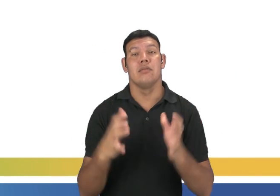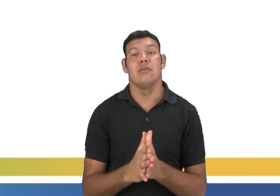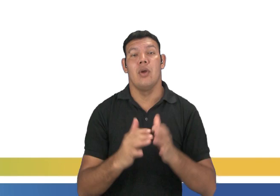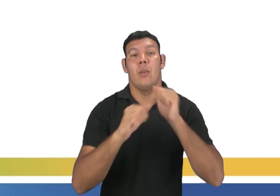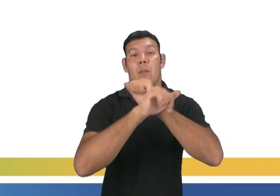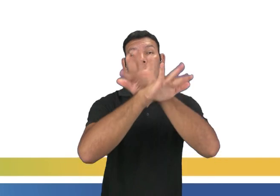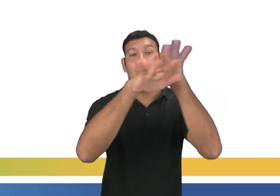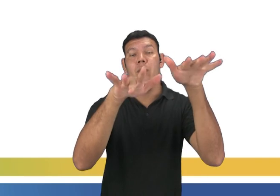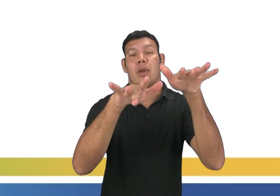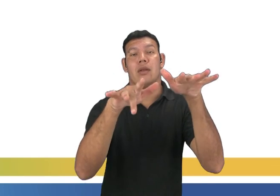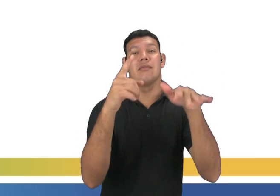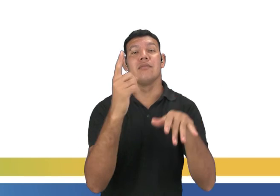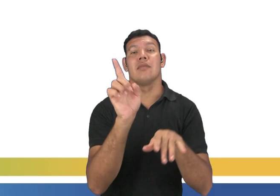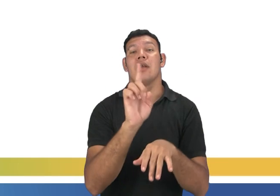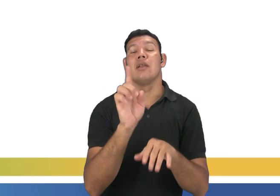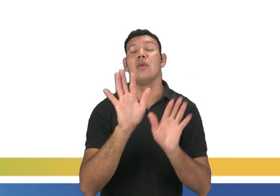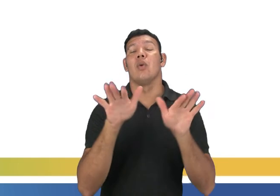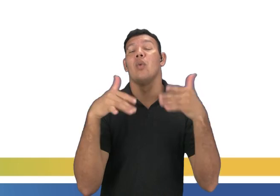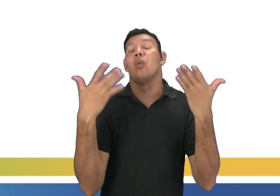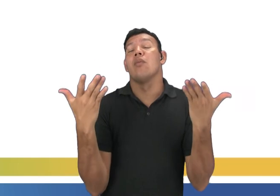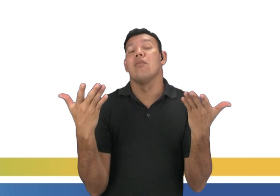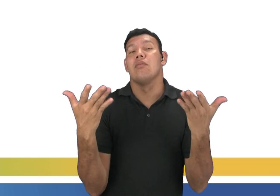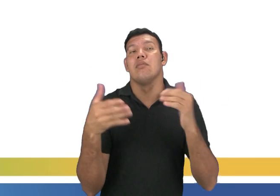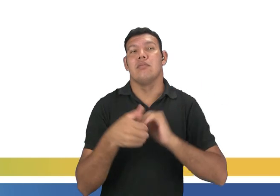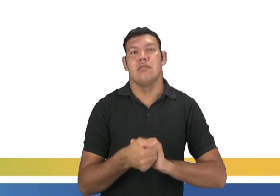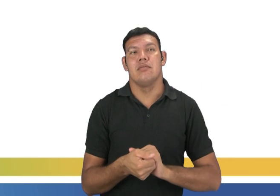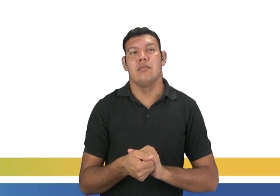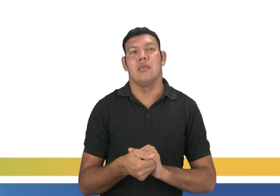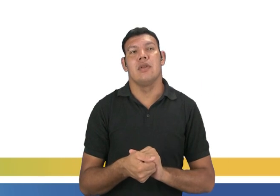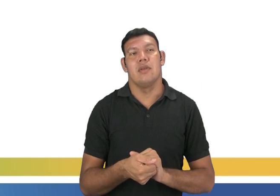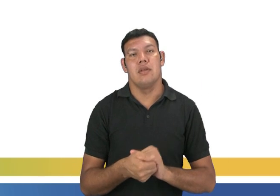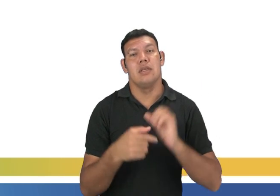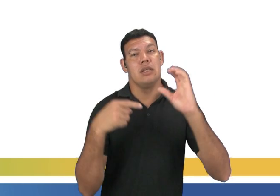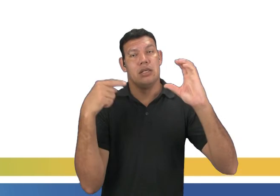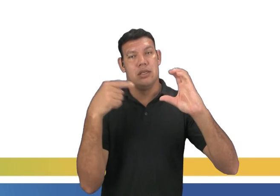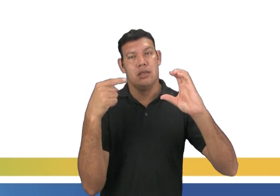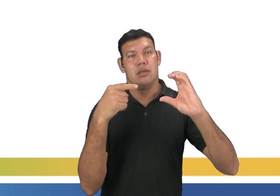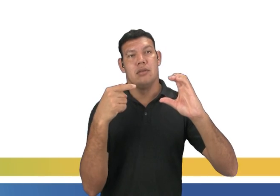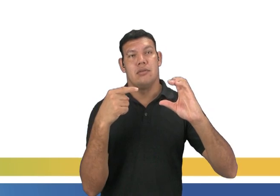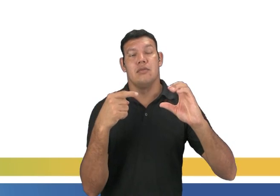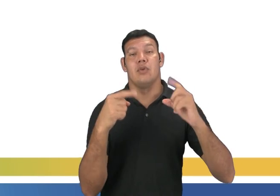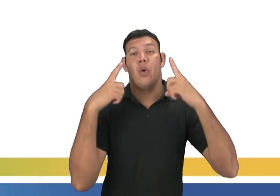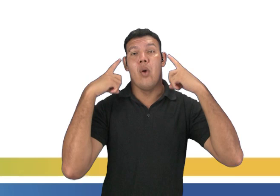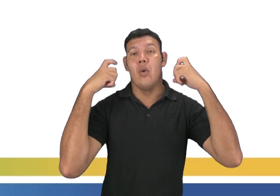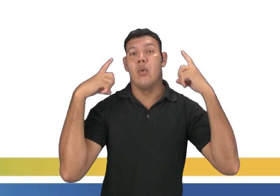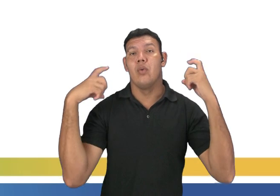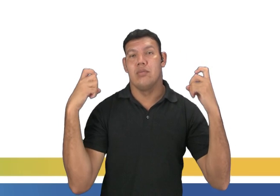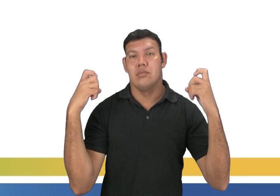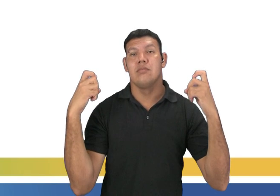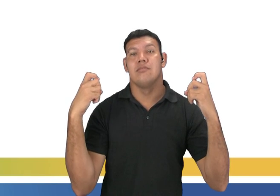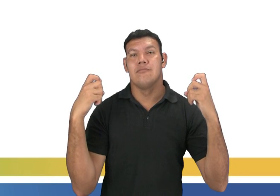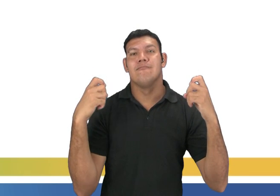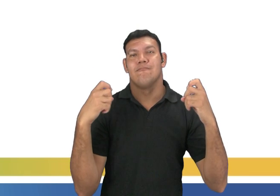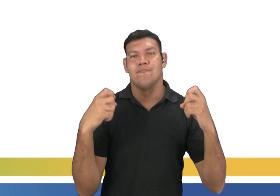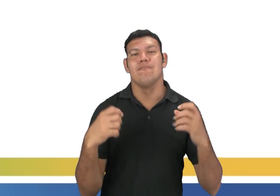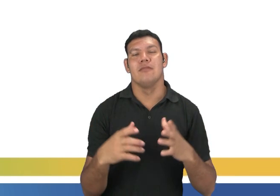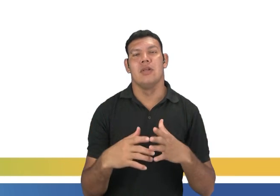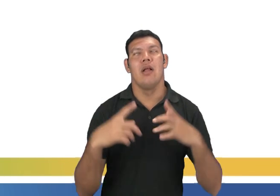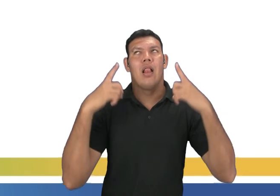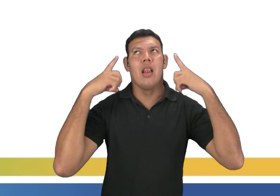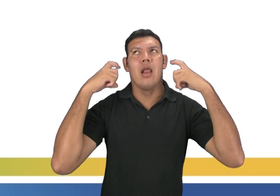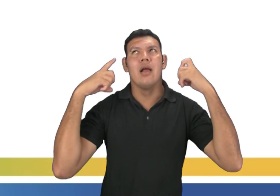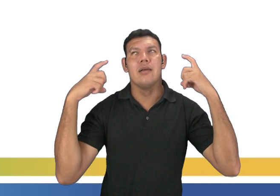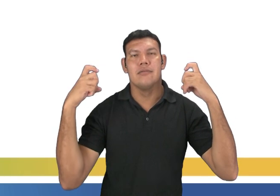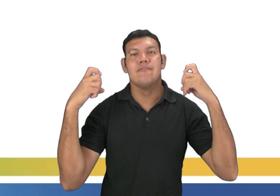onde? Ali no vácuo. Alternativa C. O som, como onda sonora, é uma